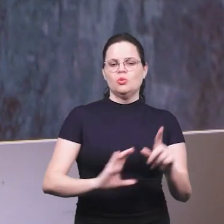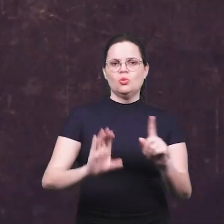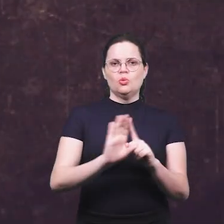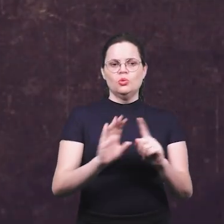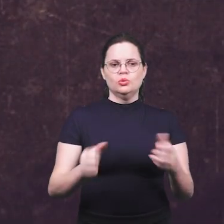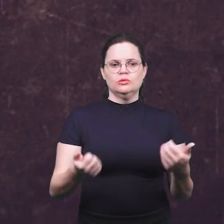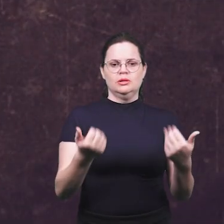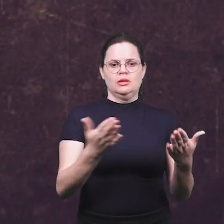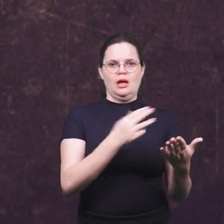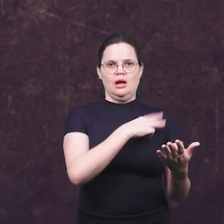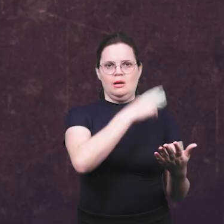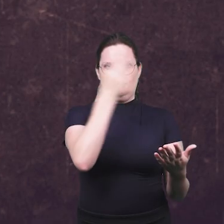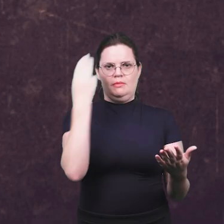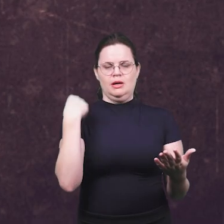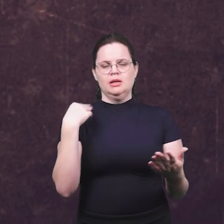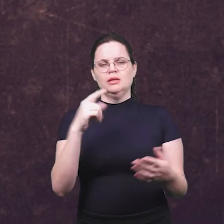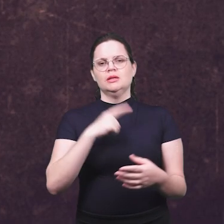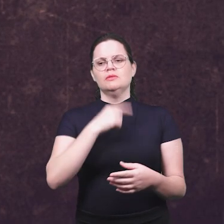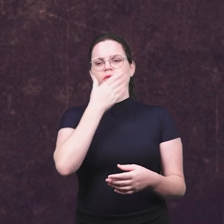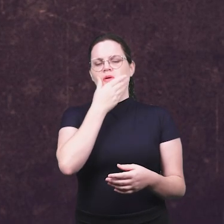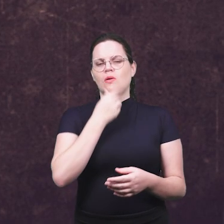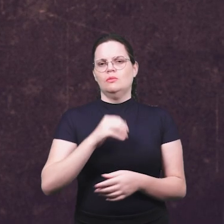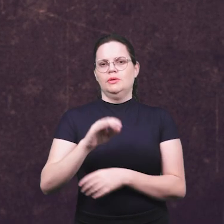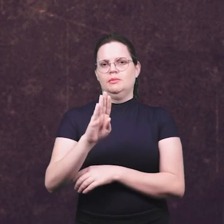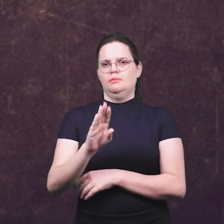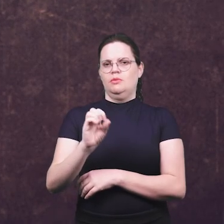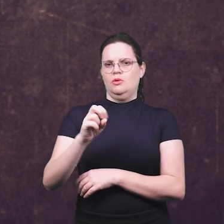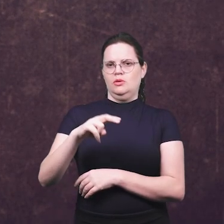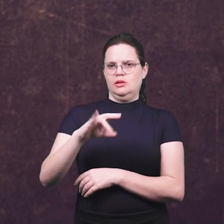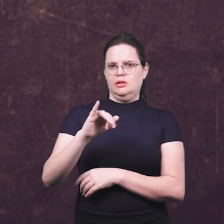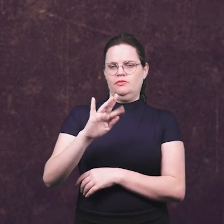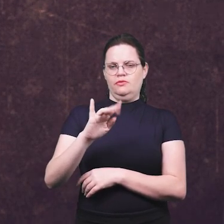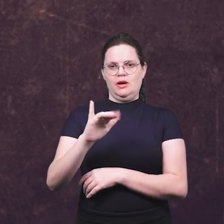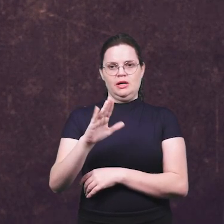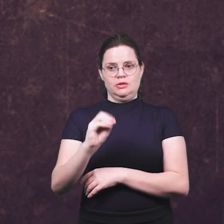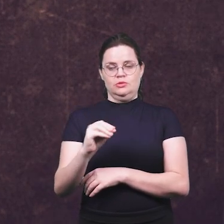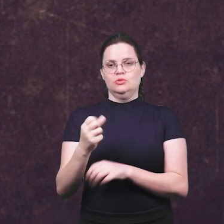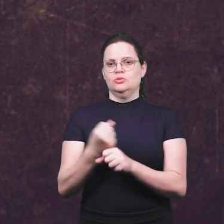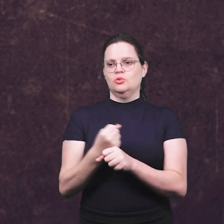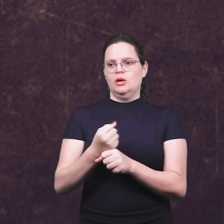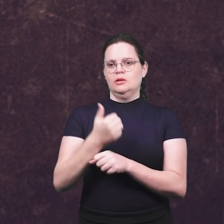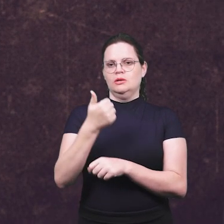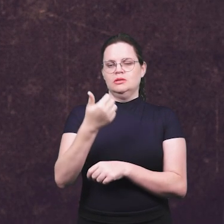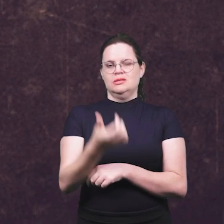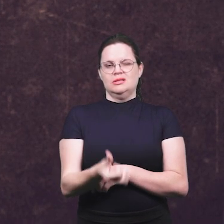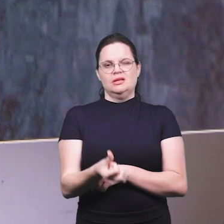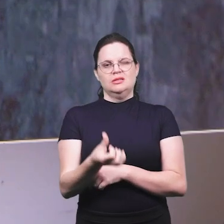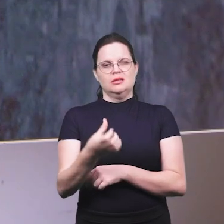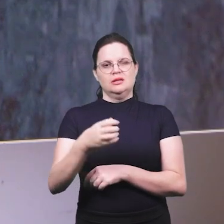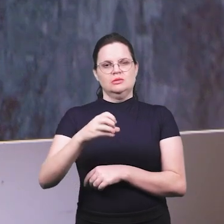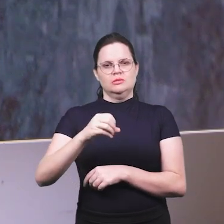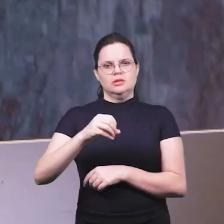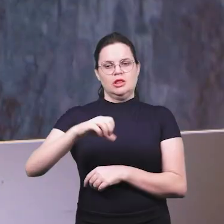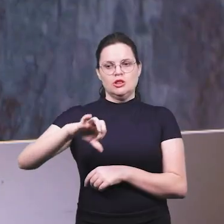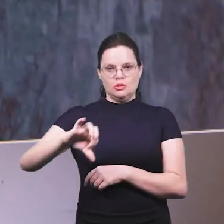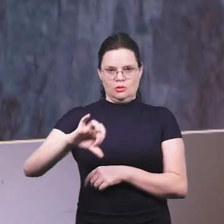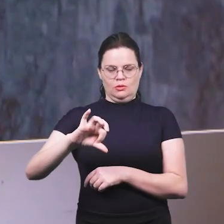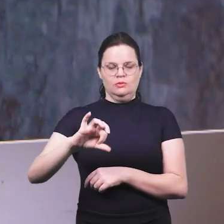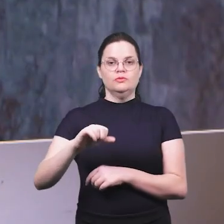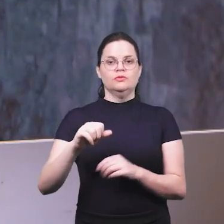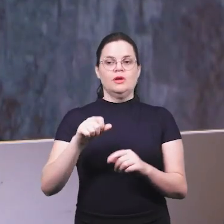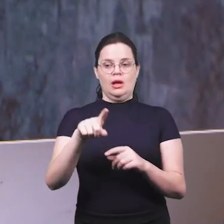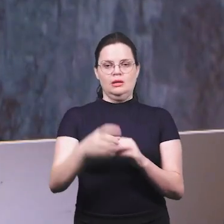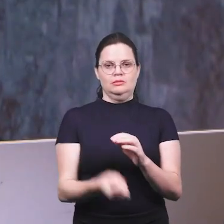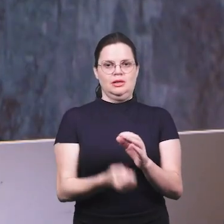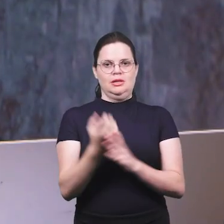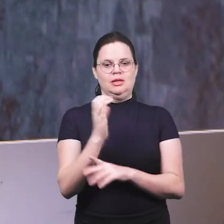de Bonifácio, né? Bonifácio IV, no ano 609. Então, depois, eu falo no culto, depois tem